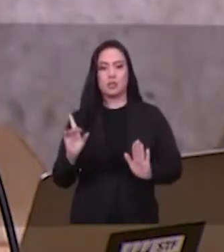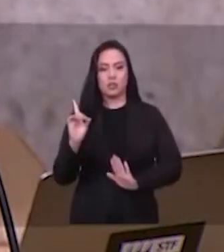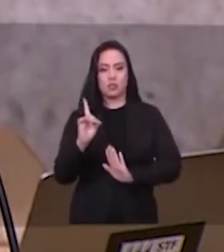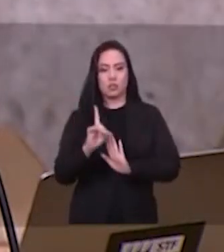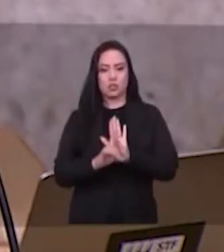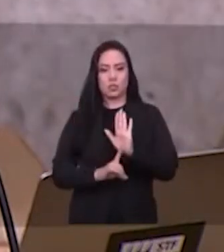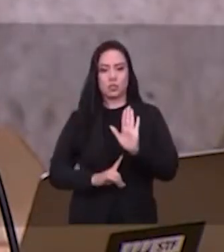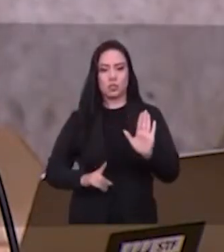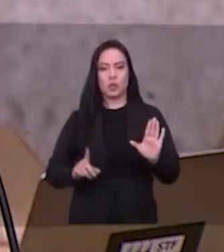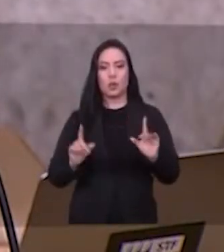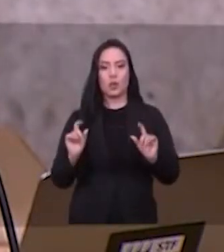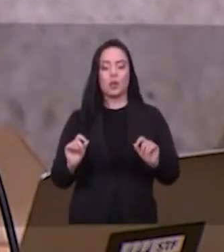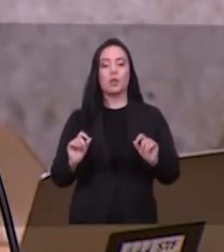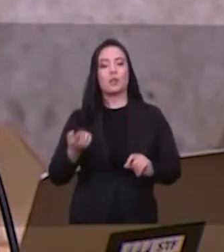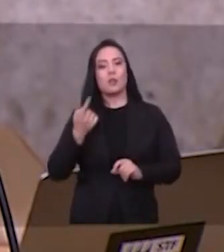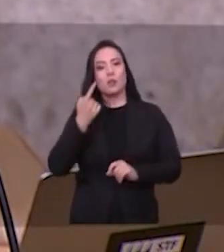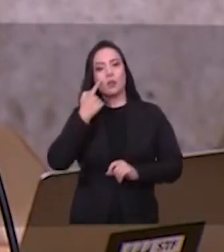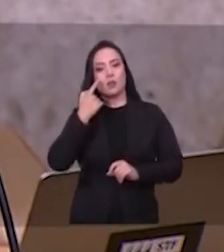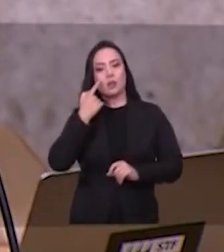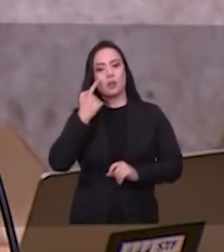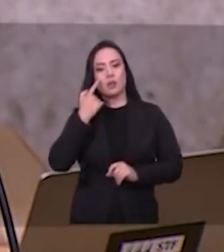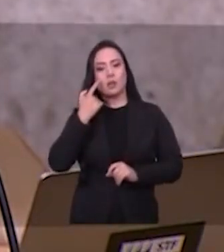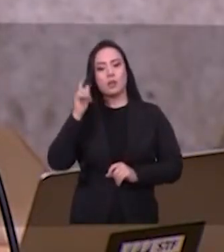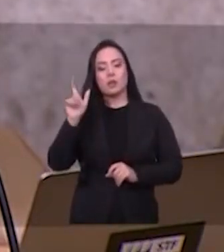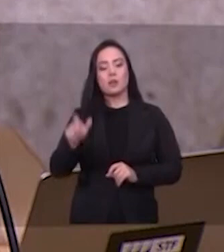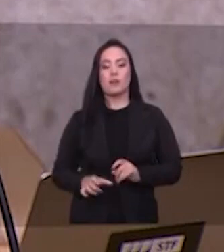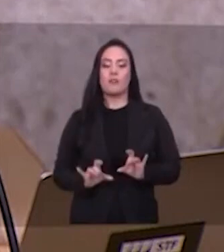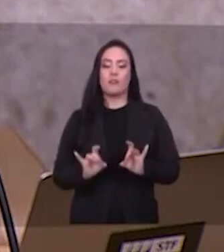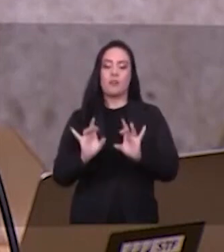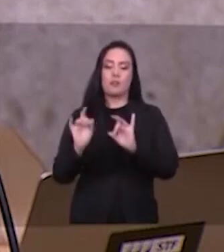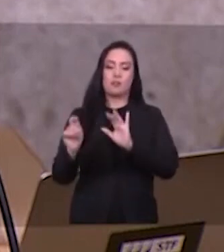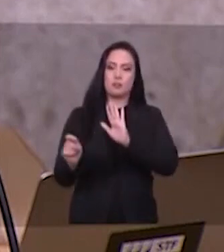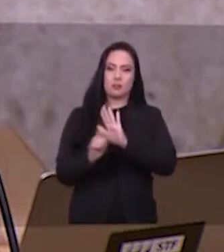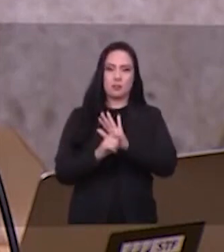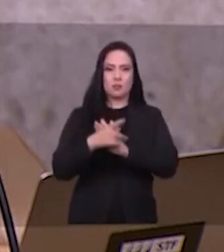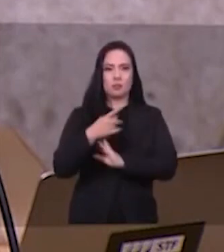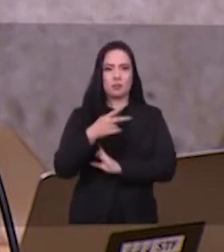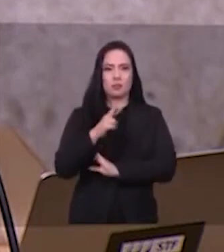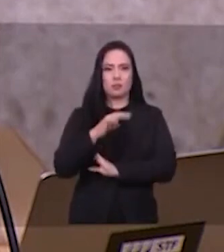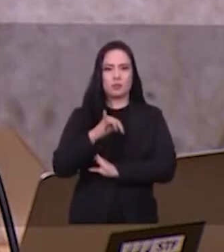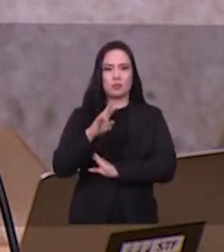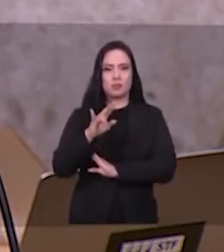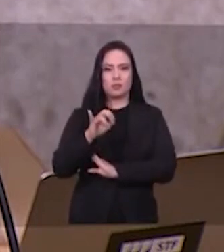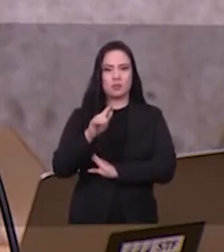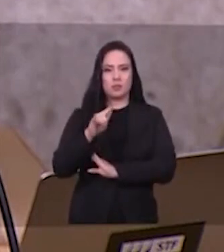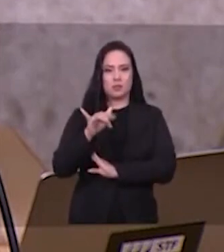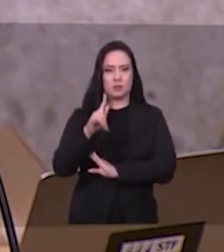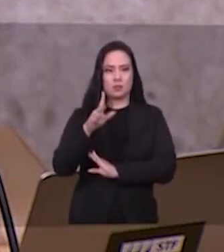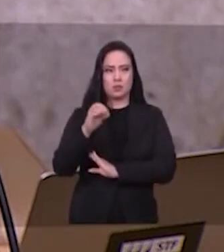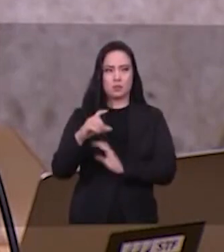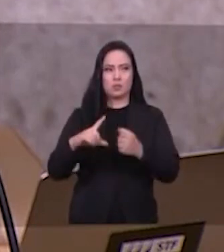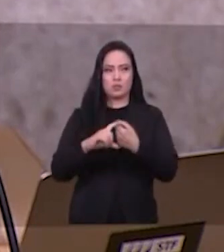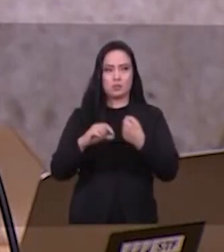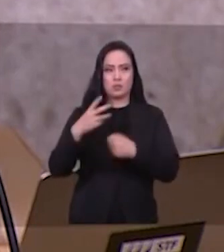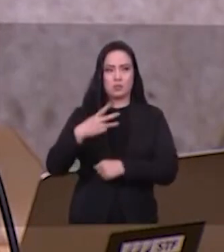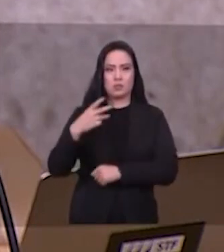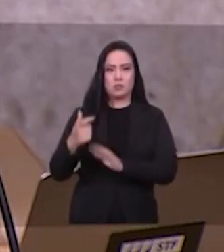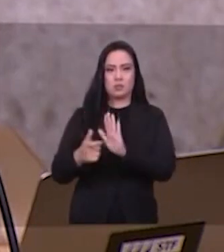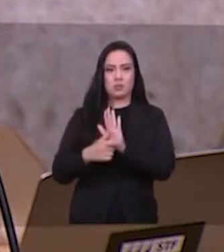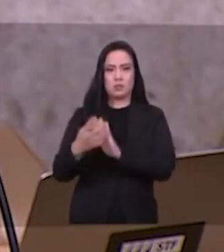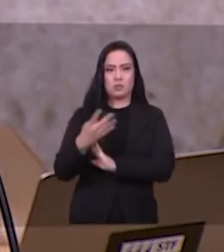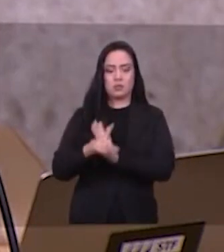direitos quando reconhecida a figura do tráfico privilegiado. Artigo 33, parágrafo 4º da